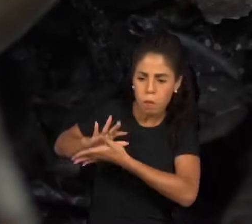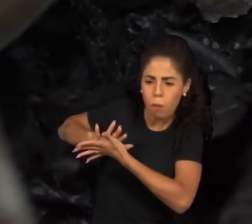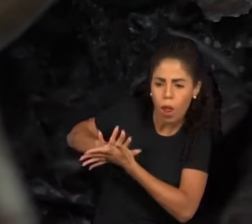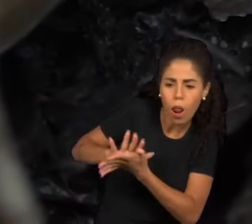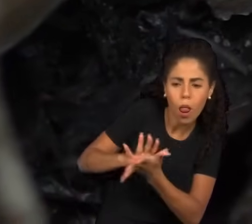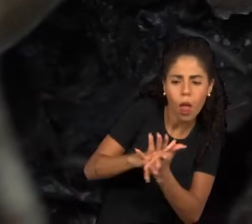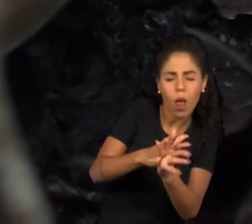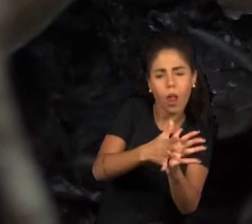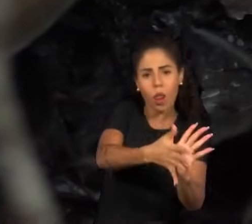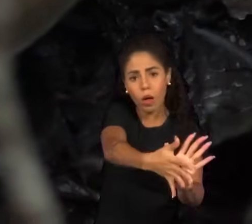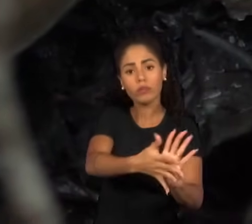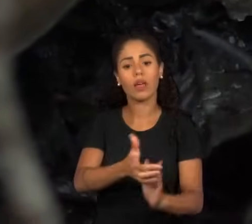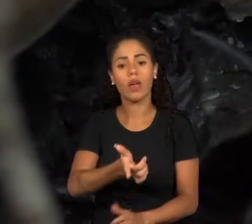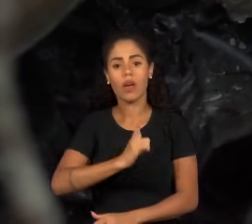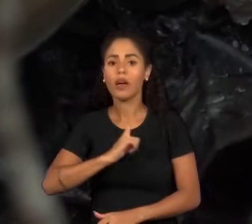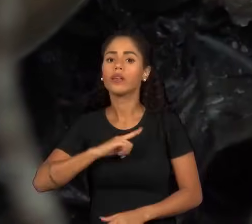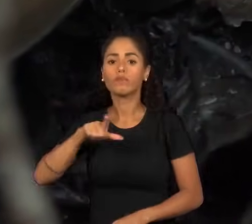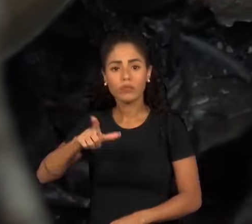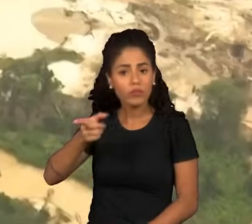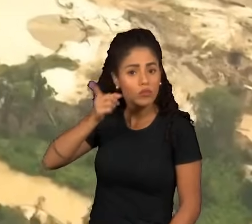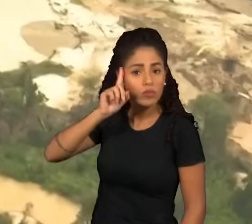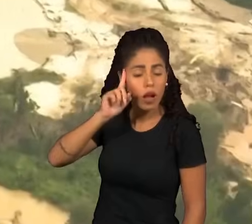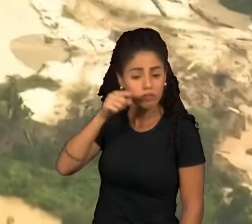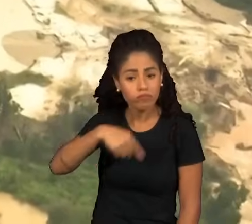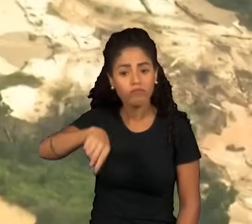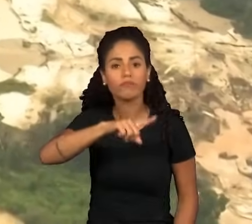4 campos de futebol por dia.